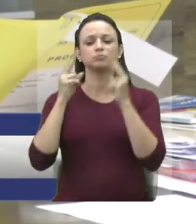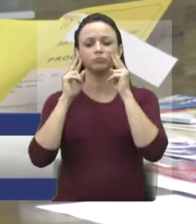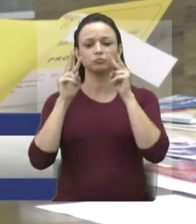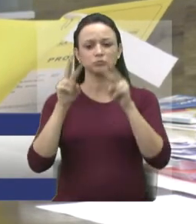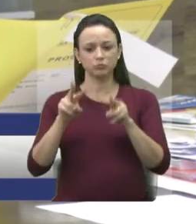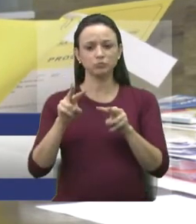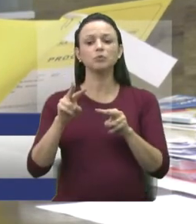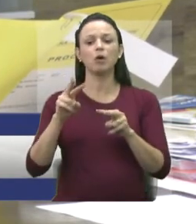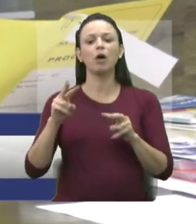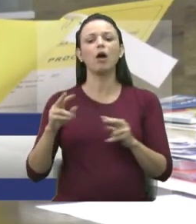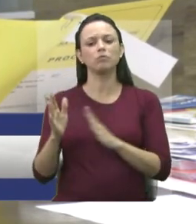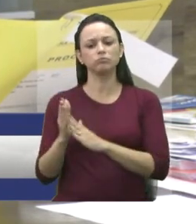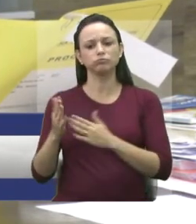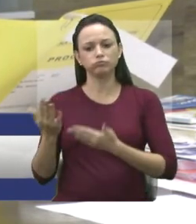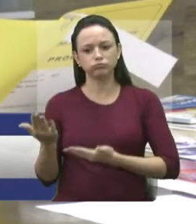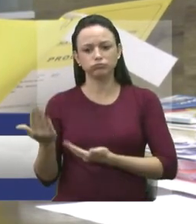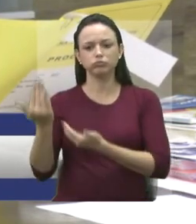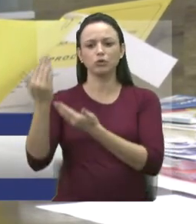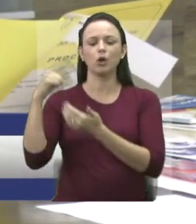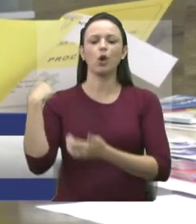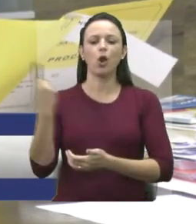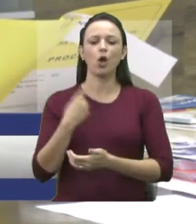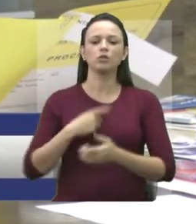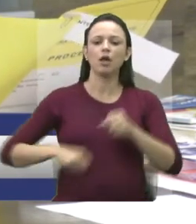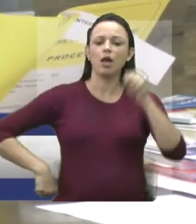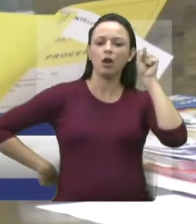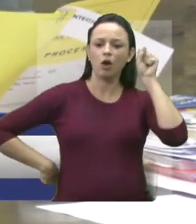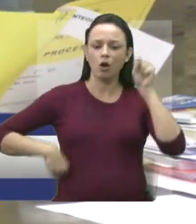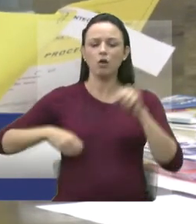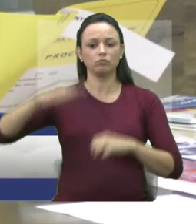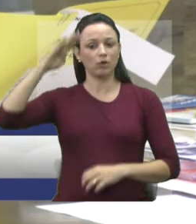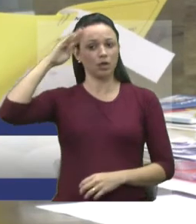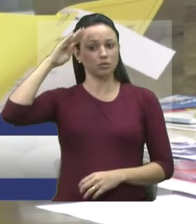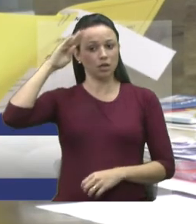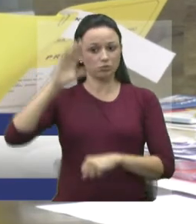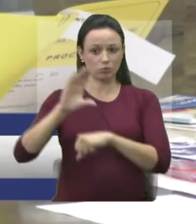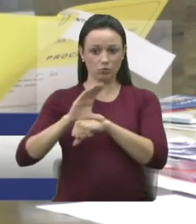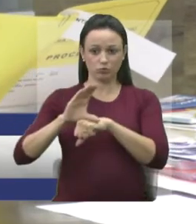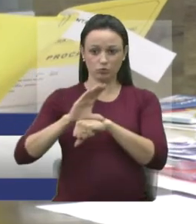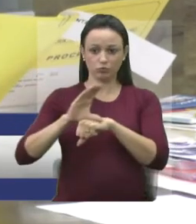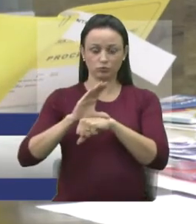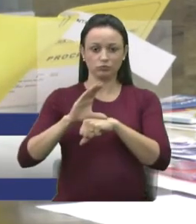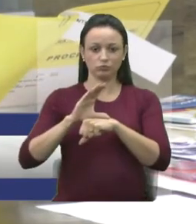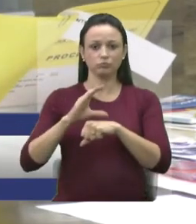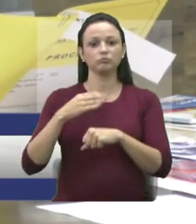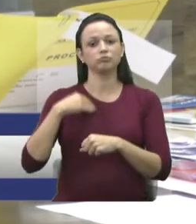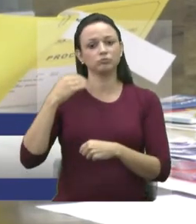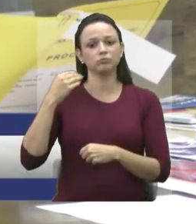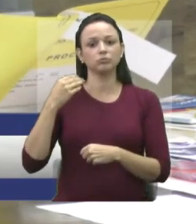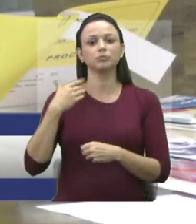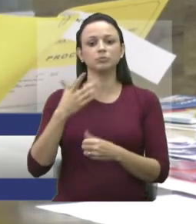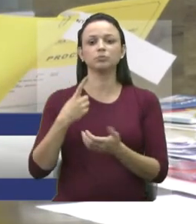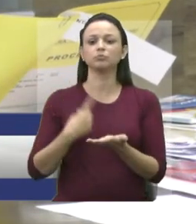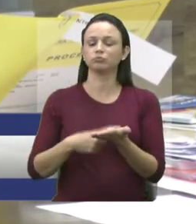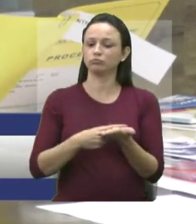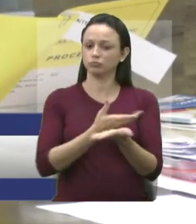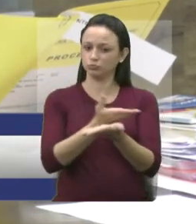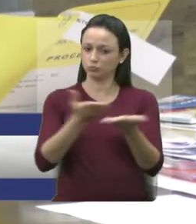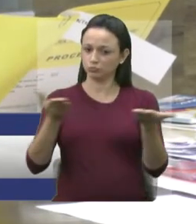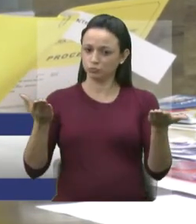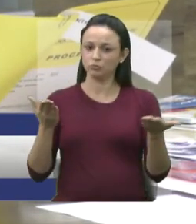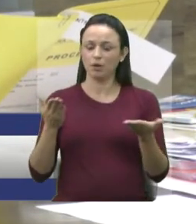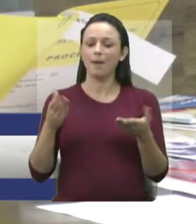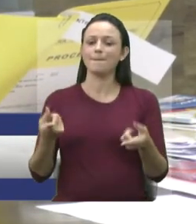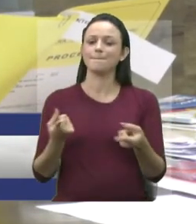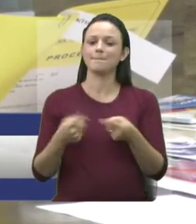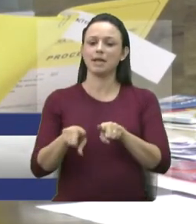nossos heróis do Exército Constitucionalista. Contamos com a participação de todos os importantes parceiros